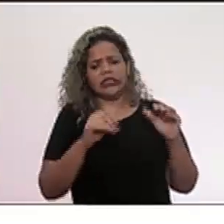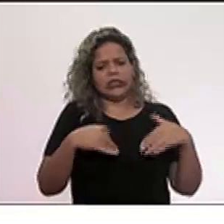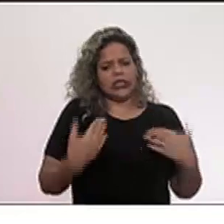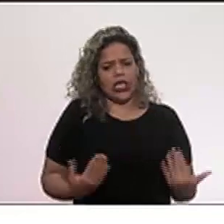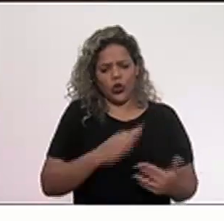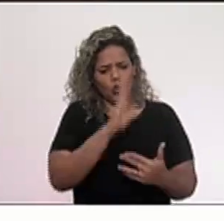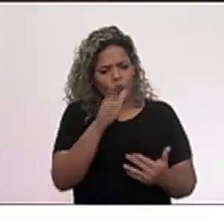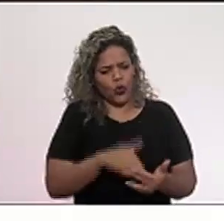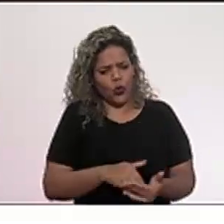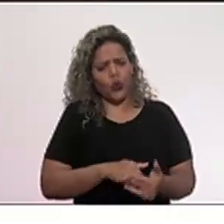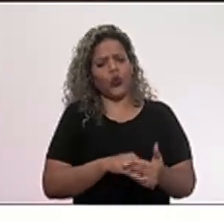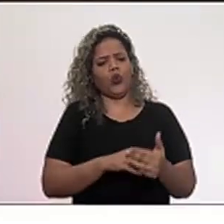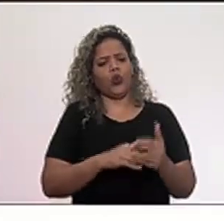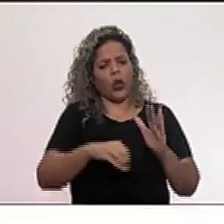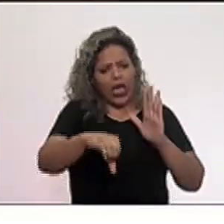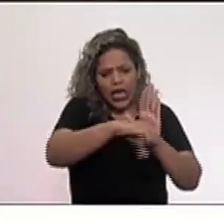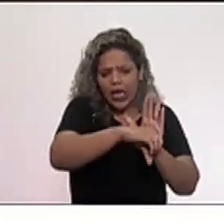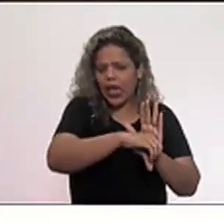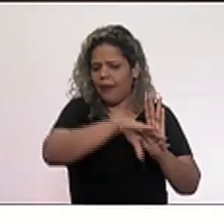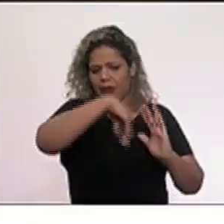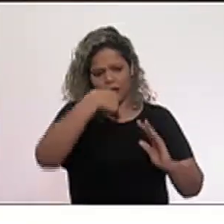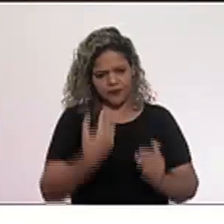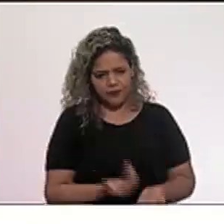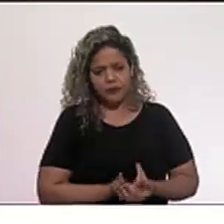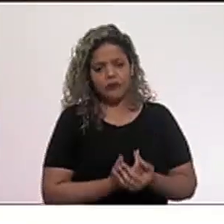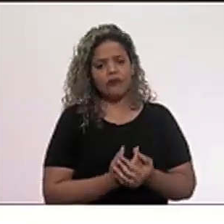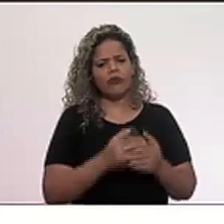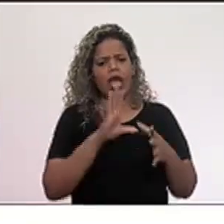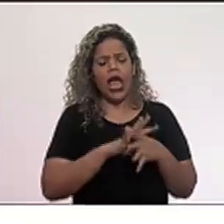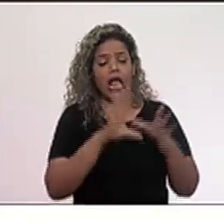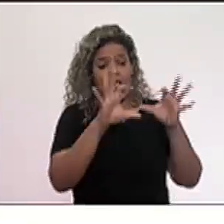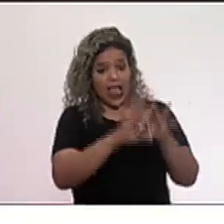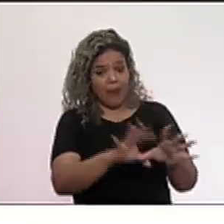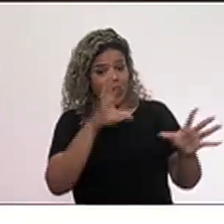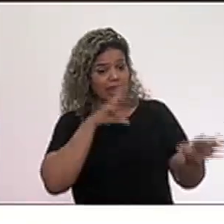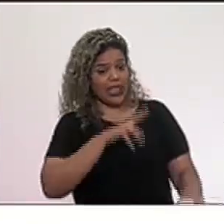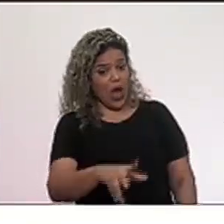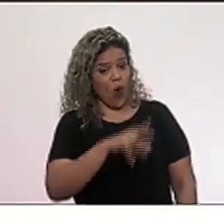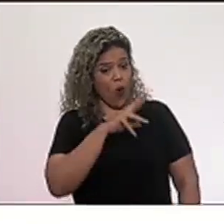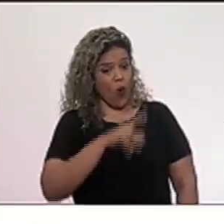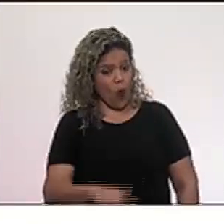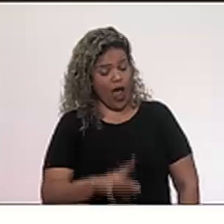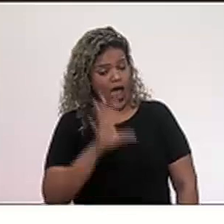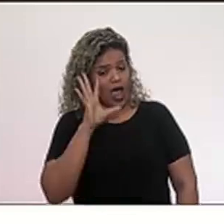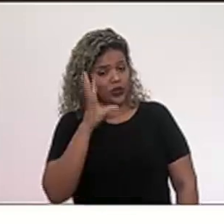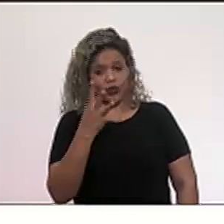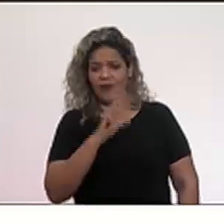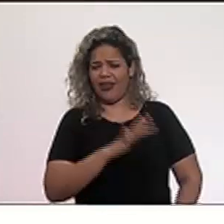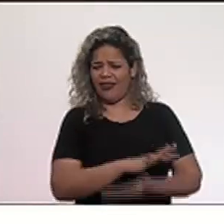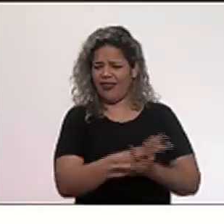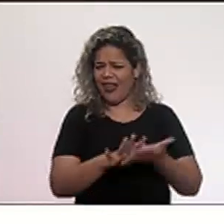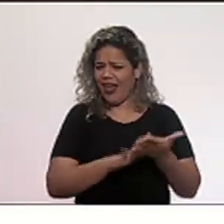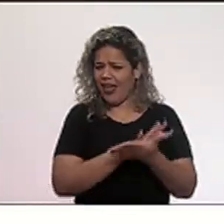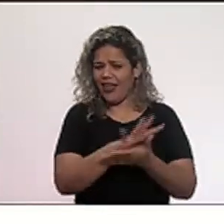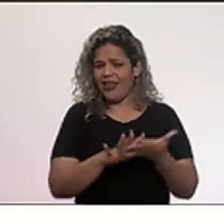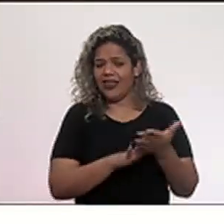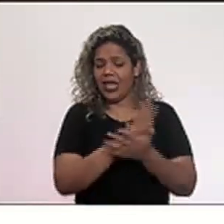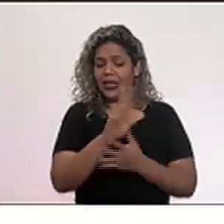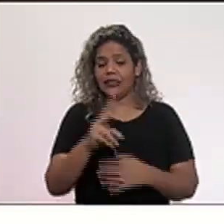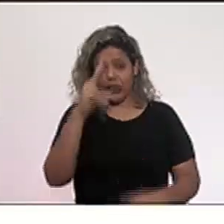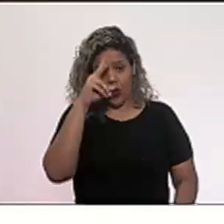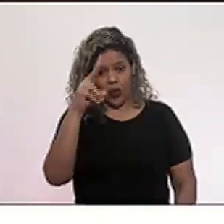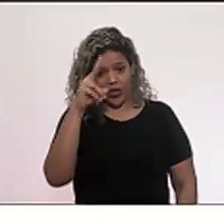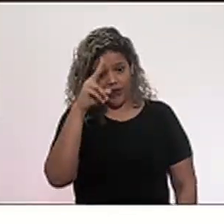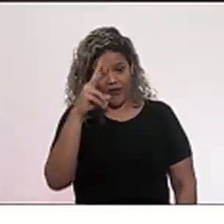praticarem os mais diversos crimes. Soltar não é a solução. Nessa segunda-feira,